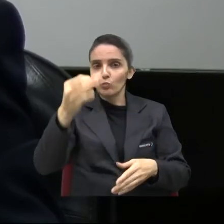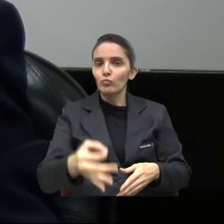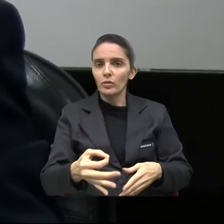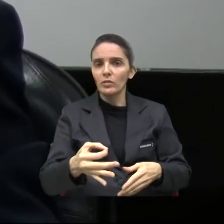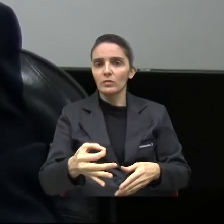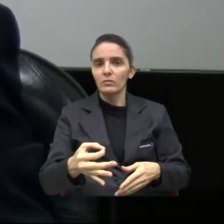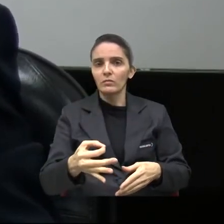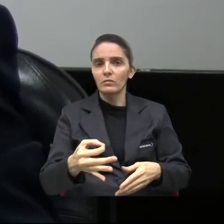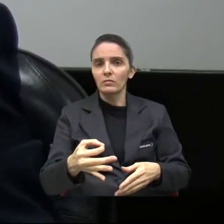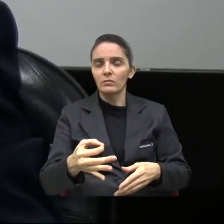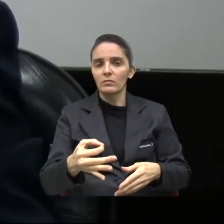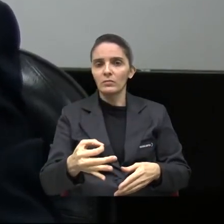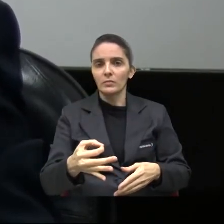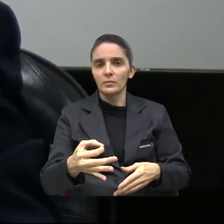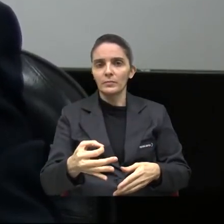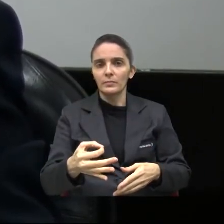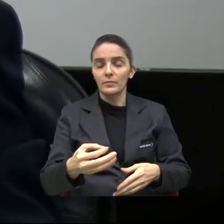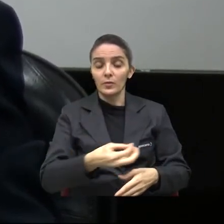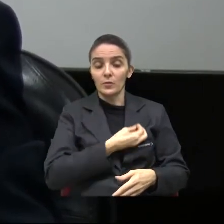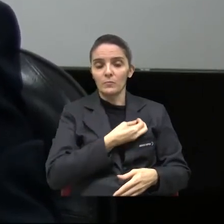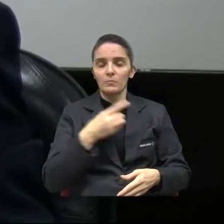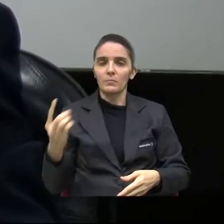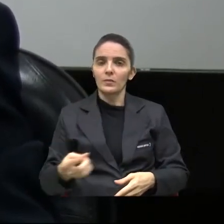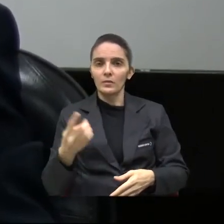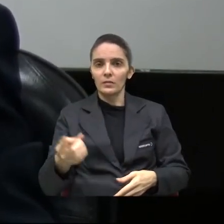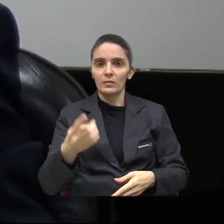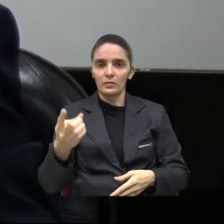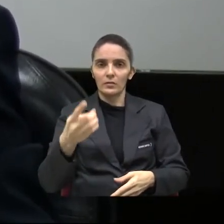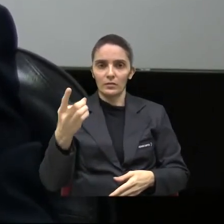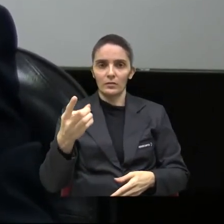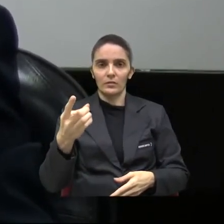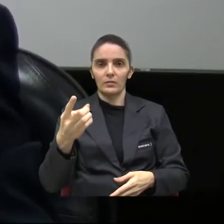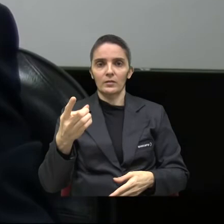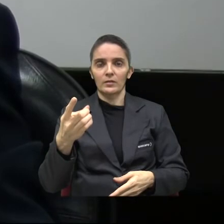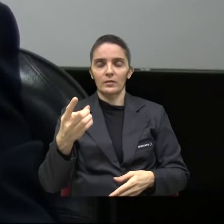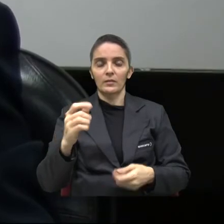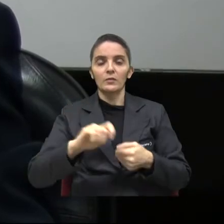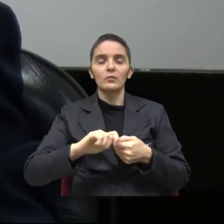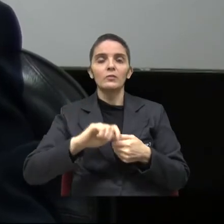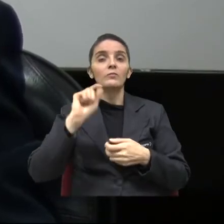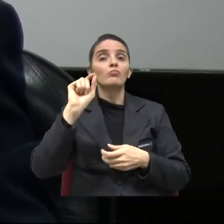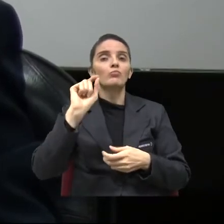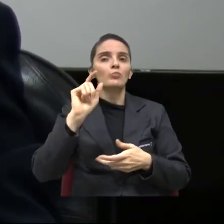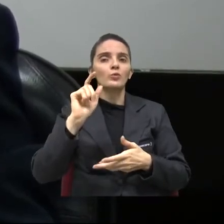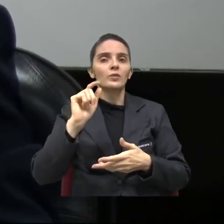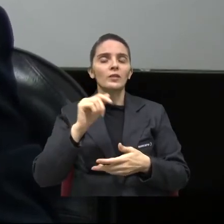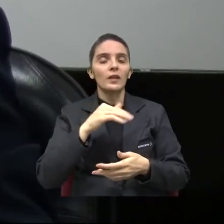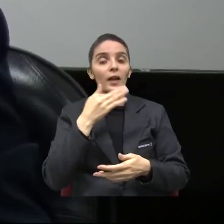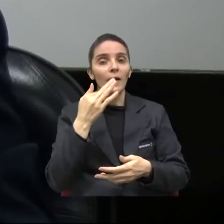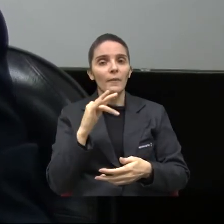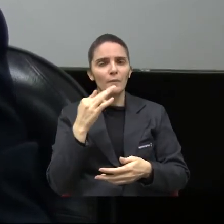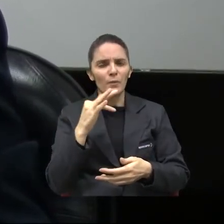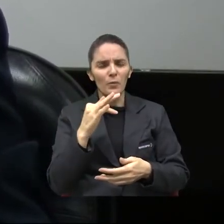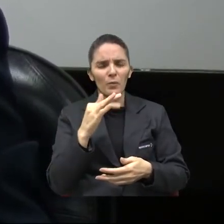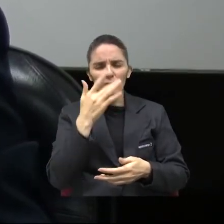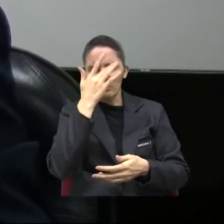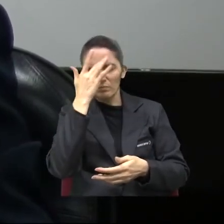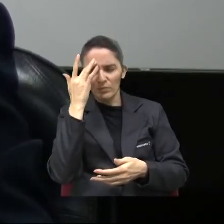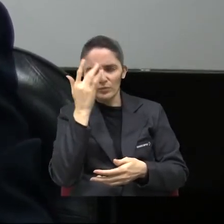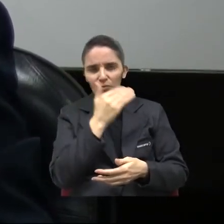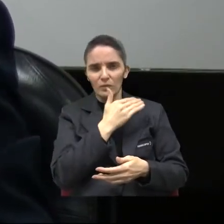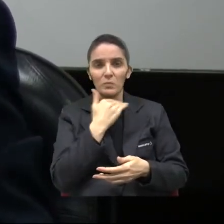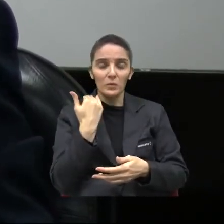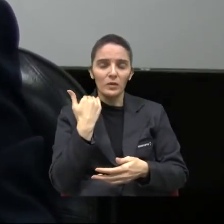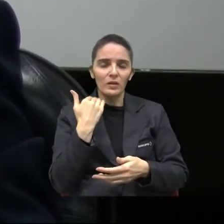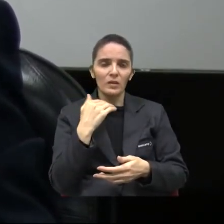a certeza da vida eterna, ela faz com que a dor da perca, ou a